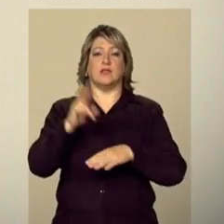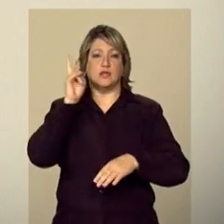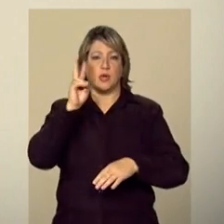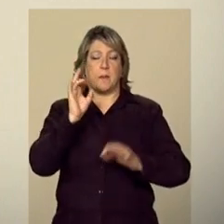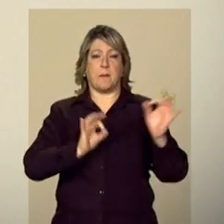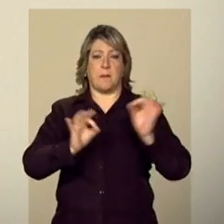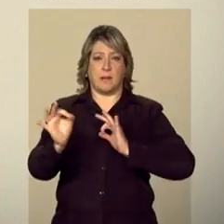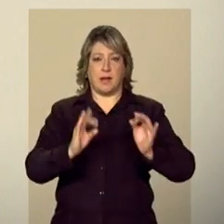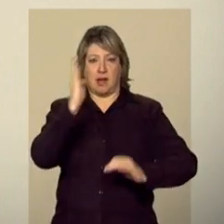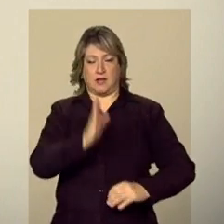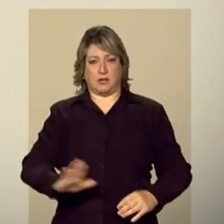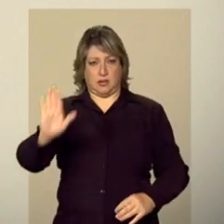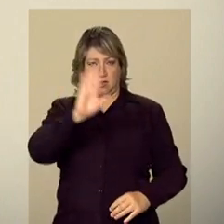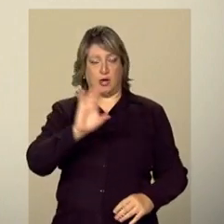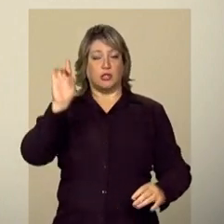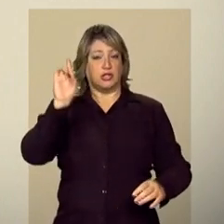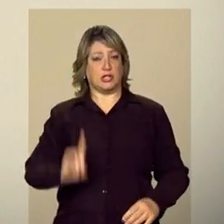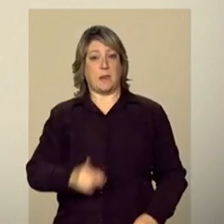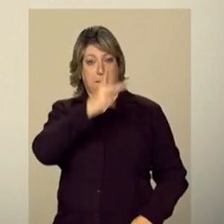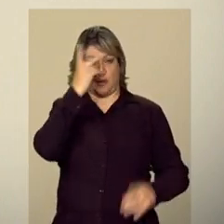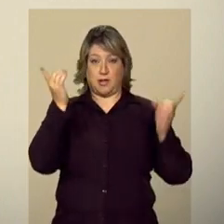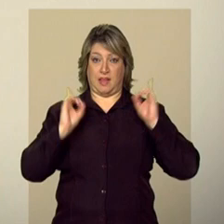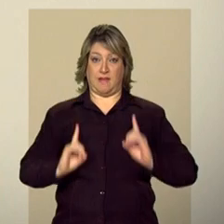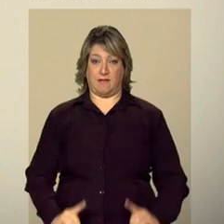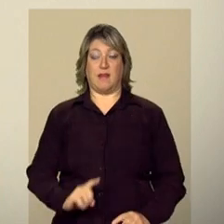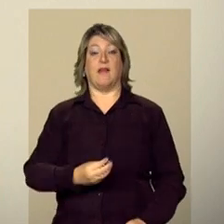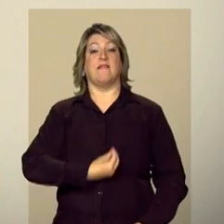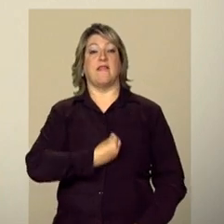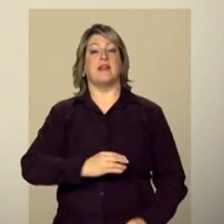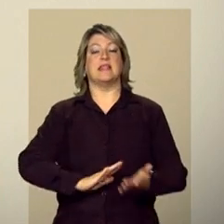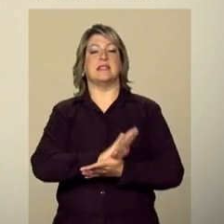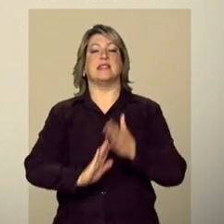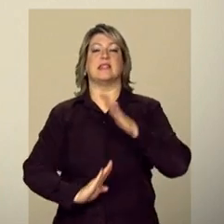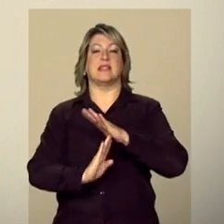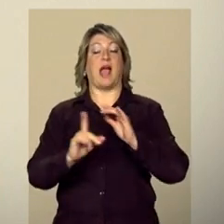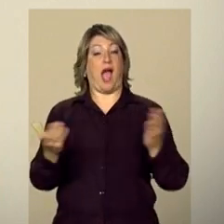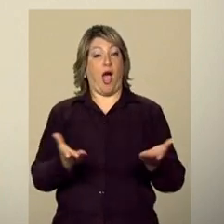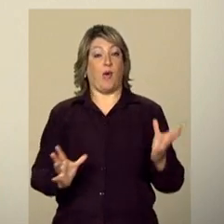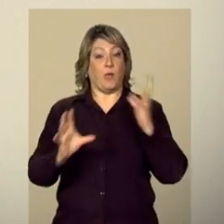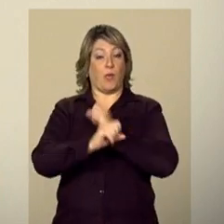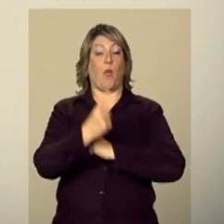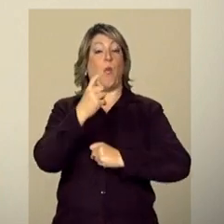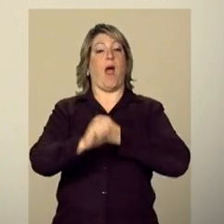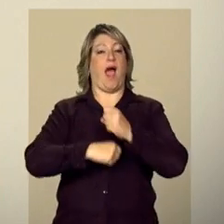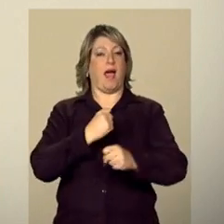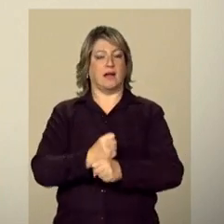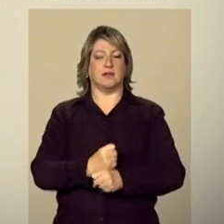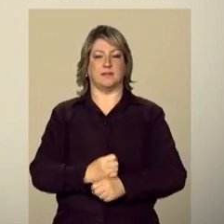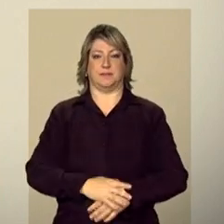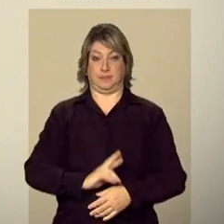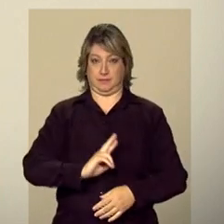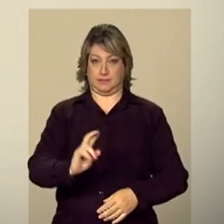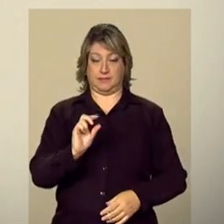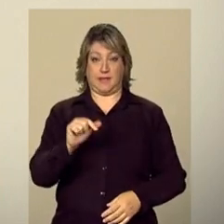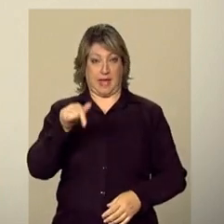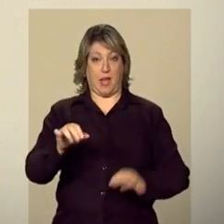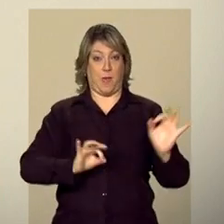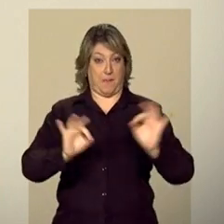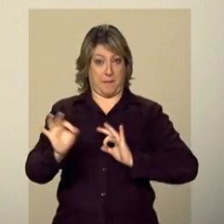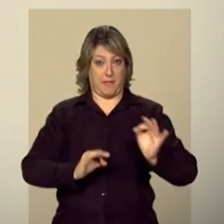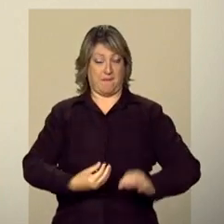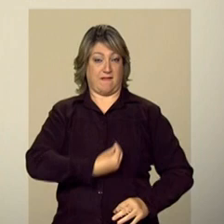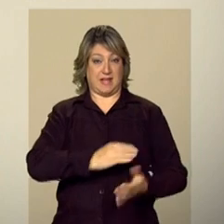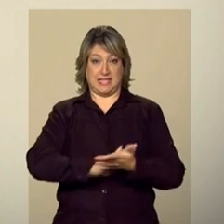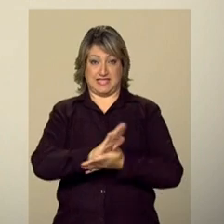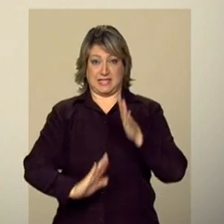nacional dos direitos da pessoa com deficiência o viver sem limite que completou agora um ano olha Luciano com o plano viver